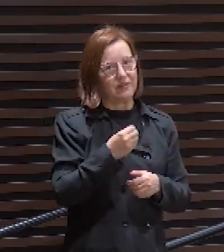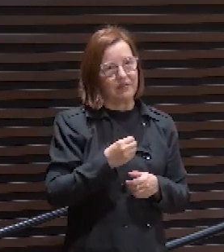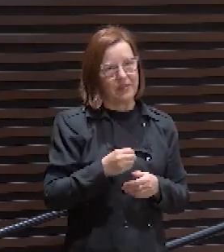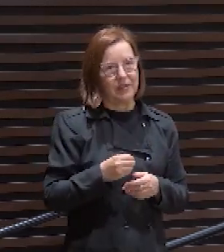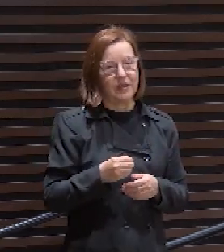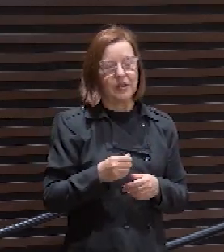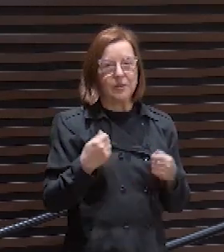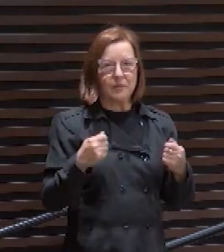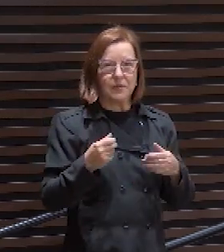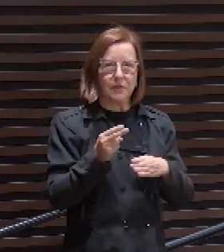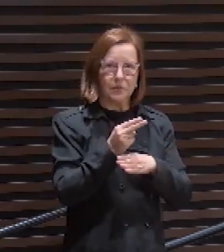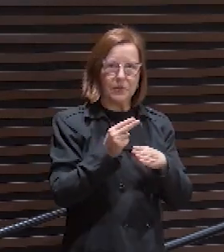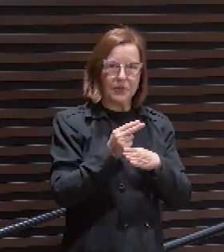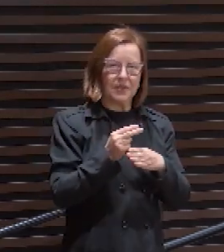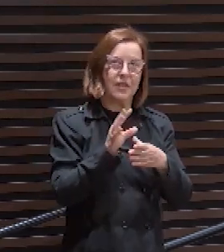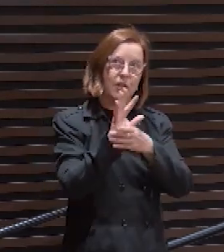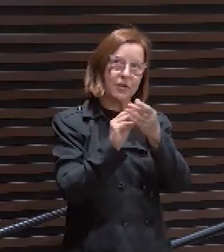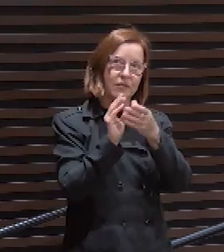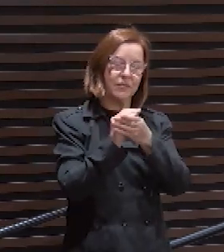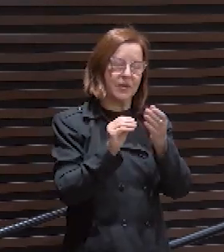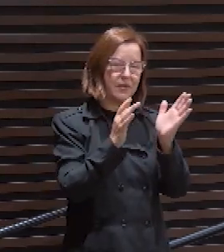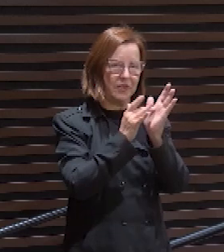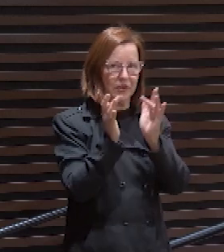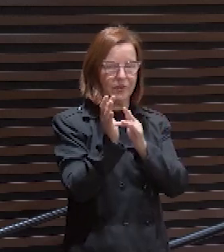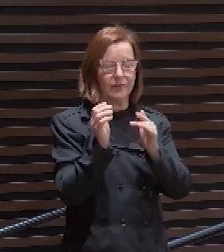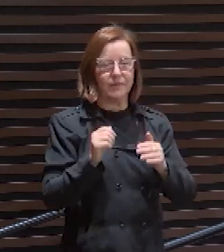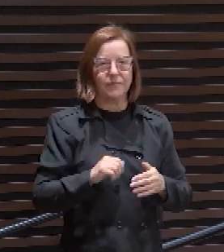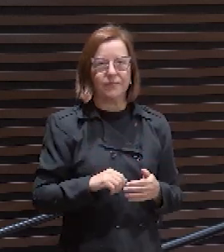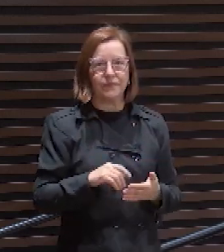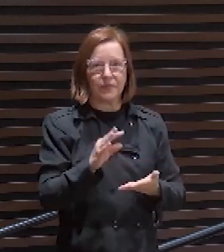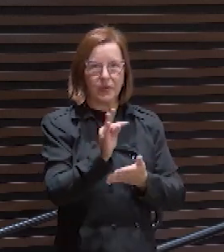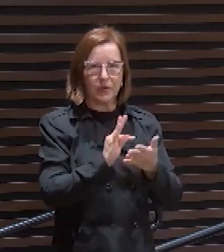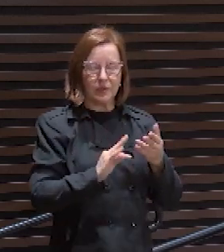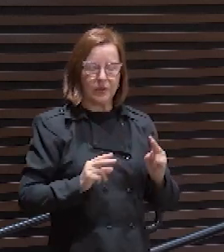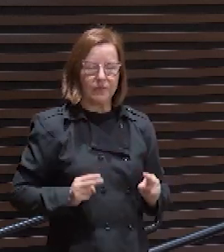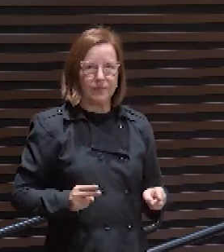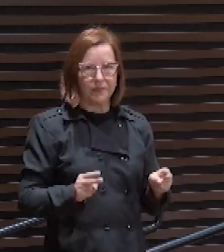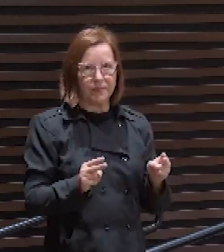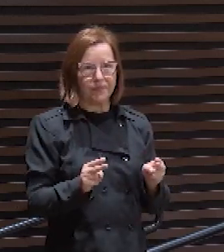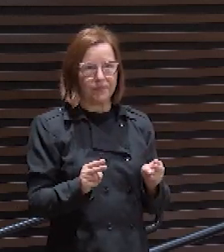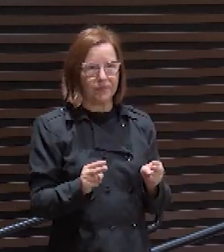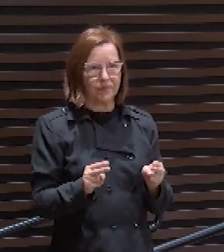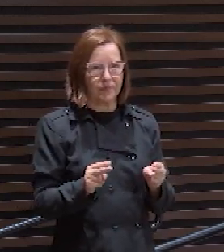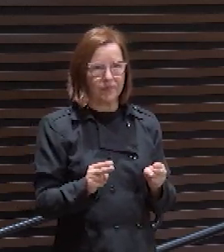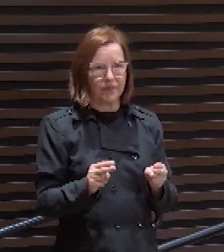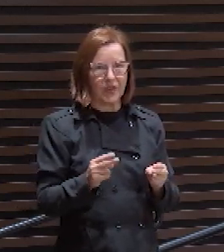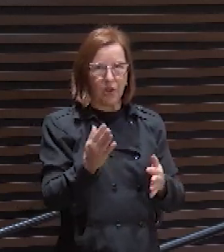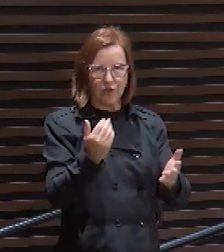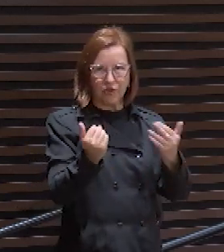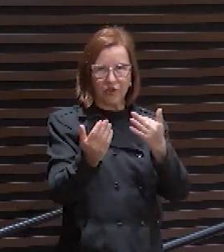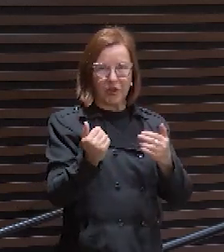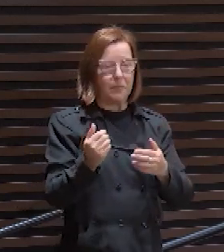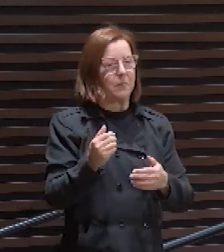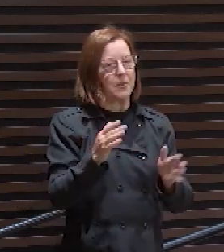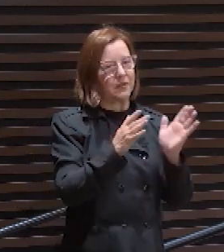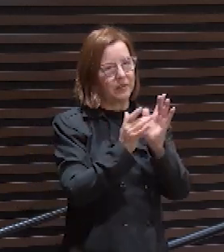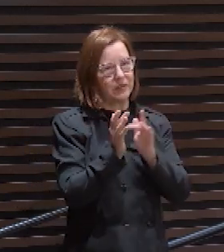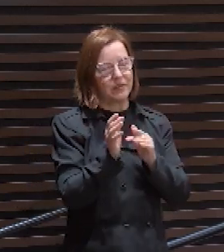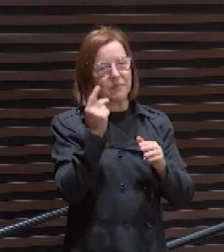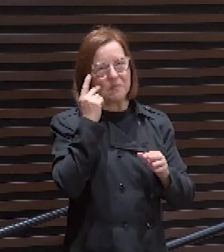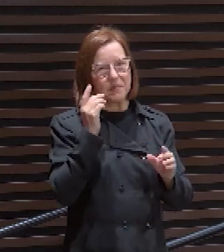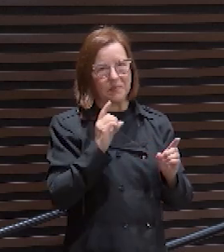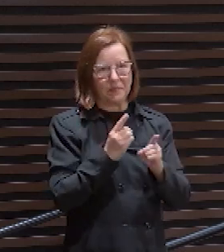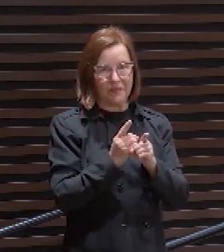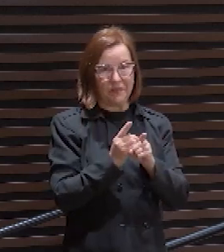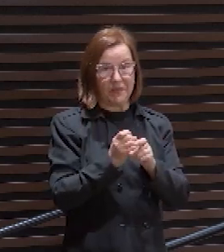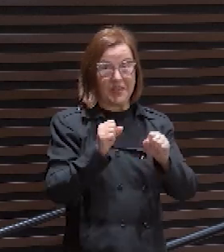a Jesus. E o texto continua. O chamado de Jesus ao discipulado é claro e